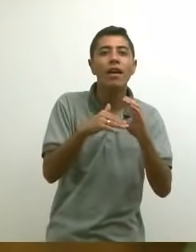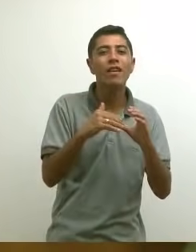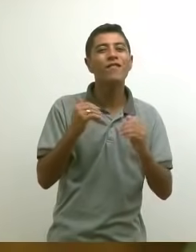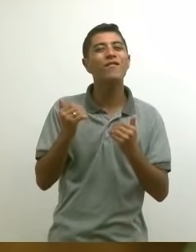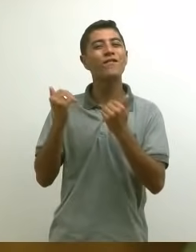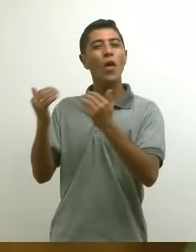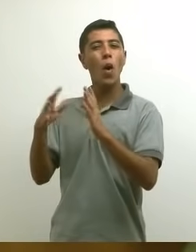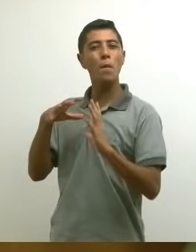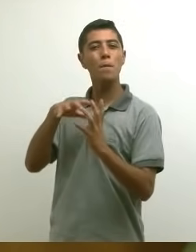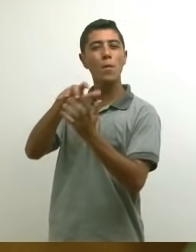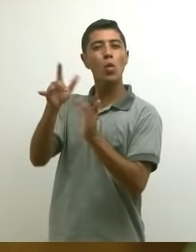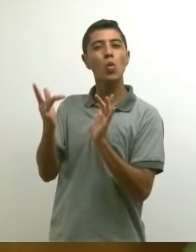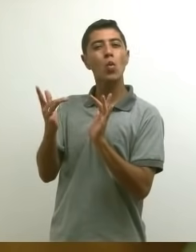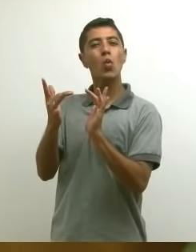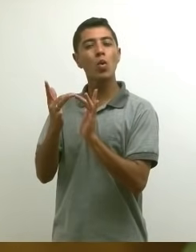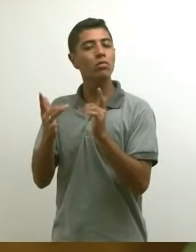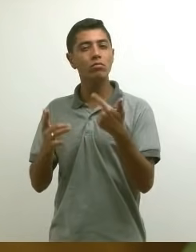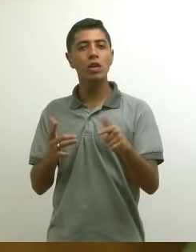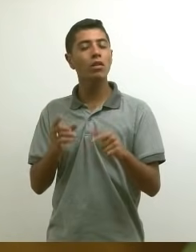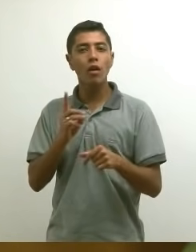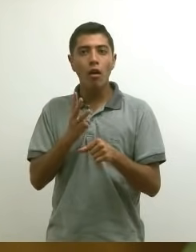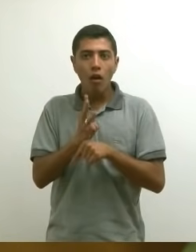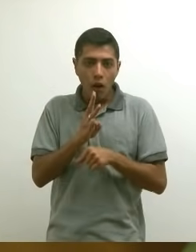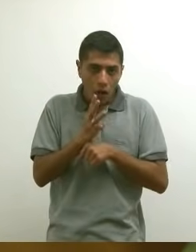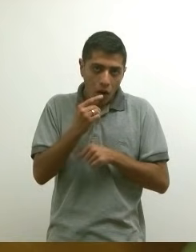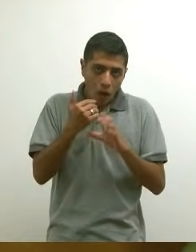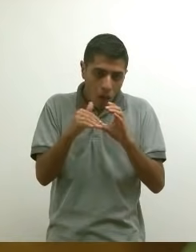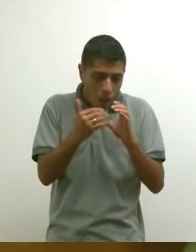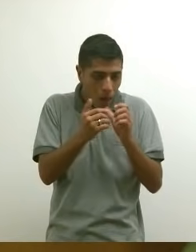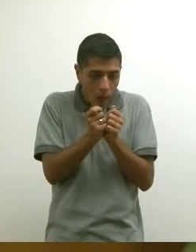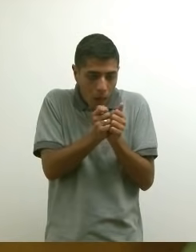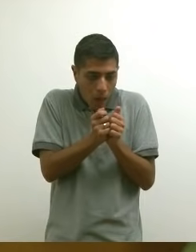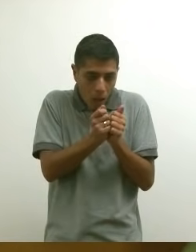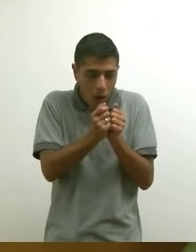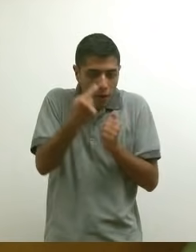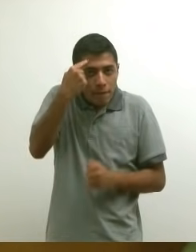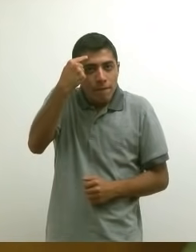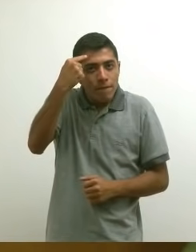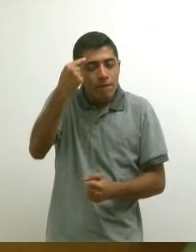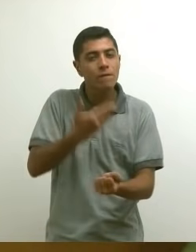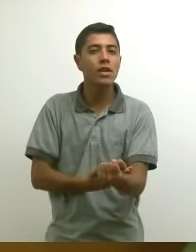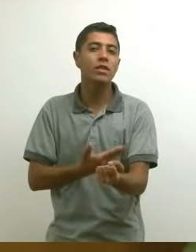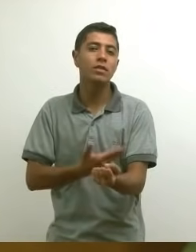então na verdade acho que é uma reflexão da sociedade como um todo